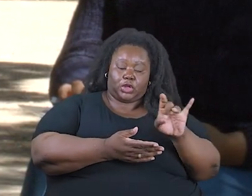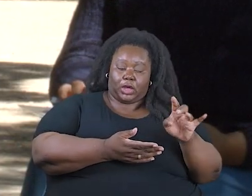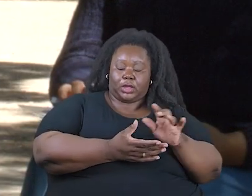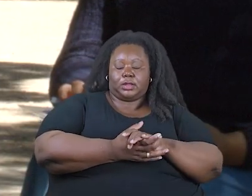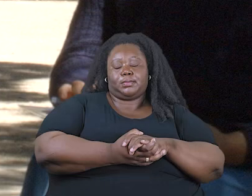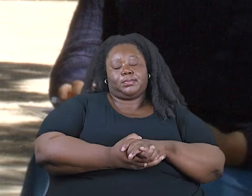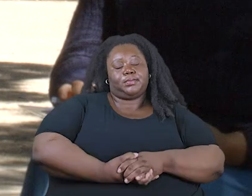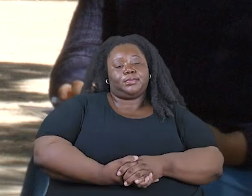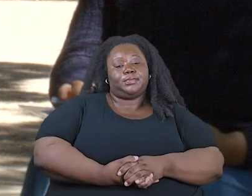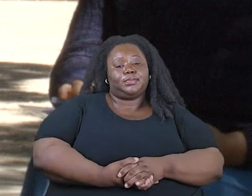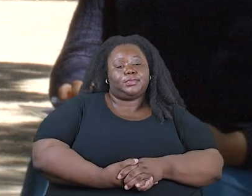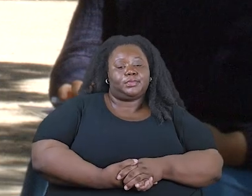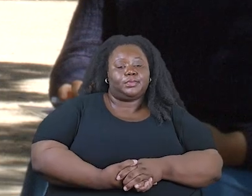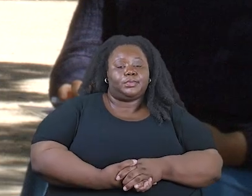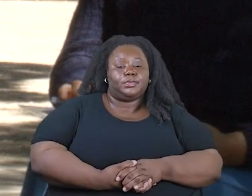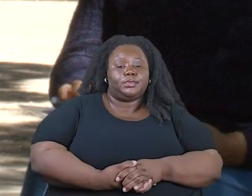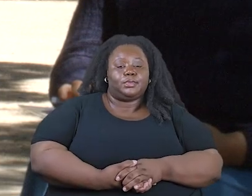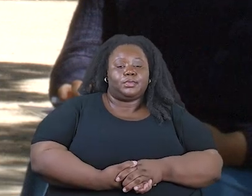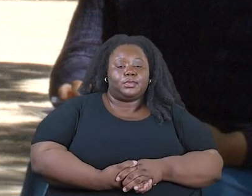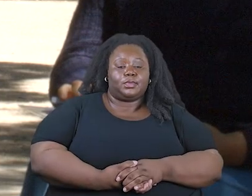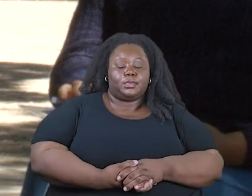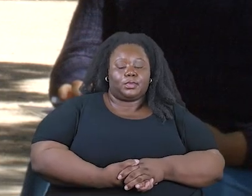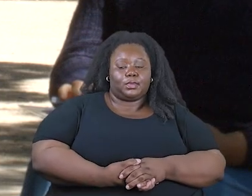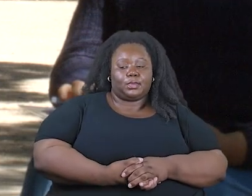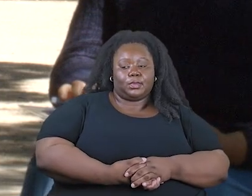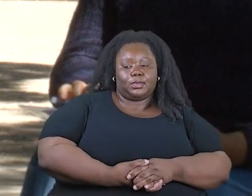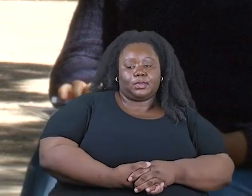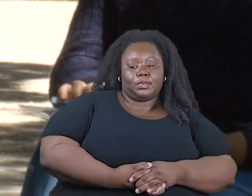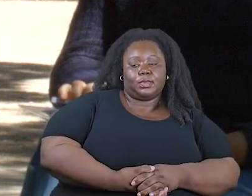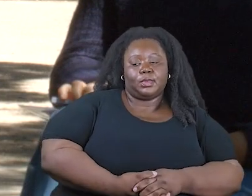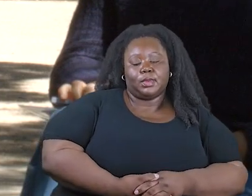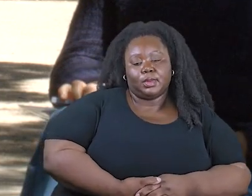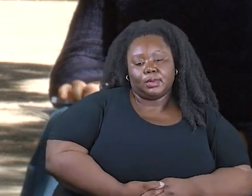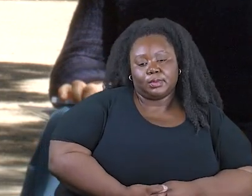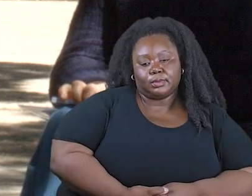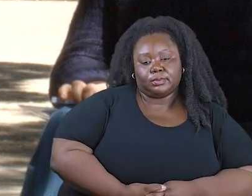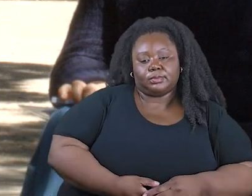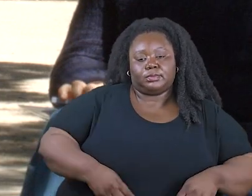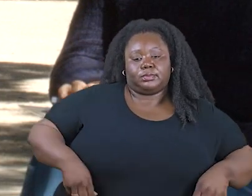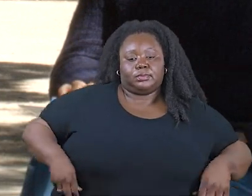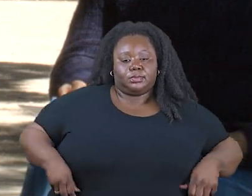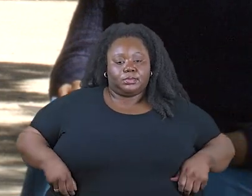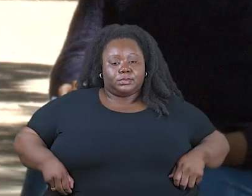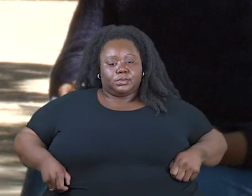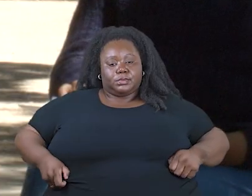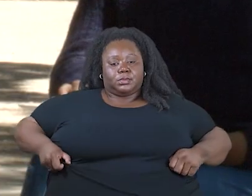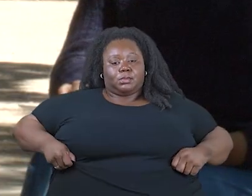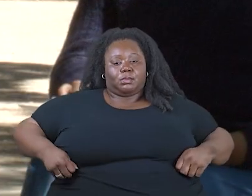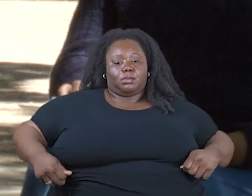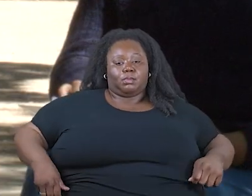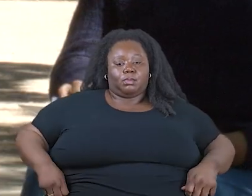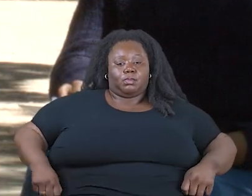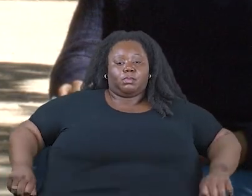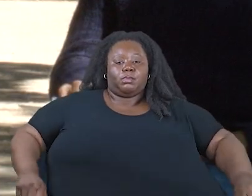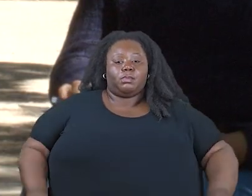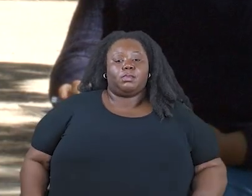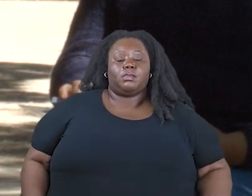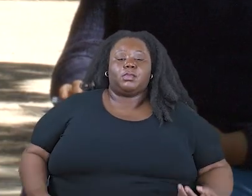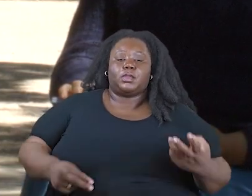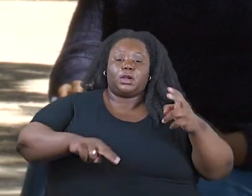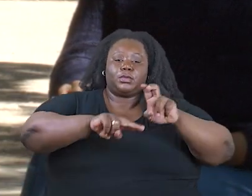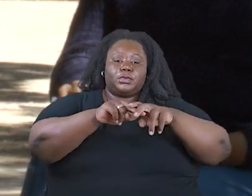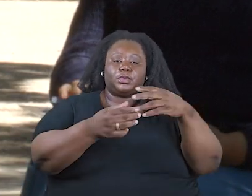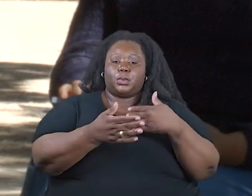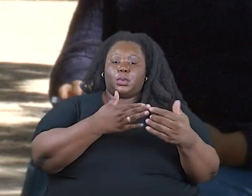vez. Aí, então, se eu pego um livro que é contemporâneo, que foi publicado nos últimos 10, 15 anos, eu sento em qualquer lugar dessa